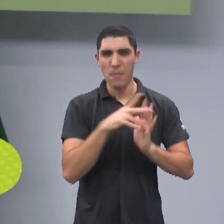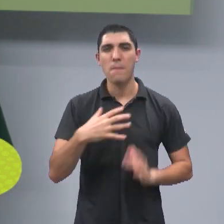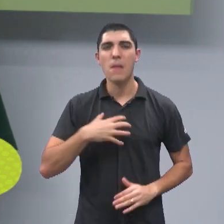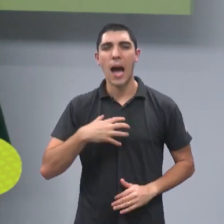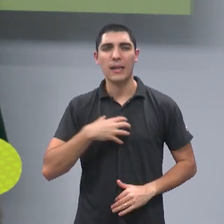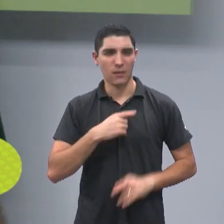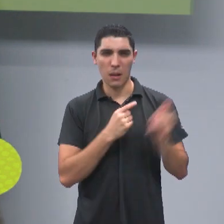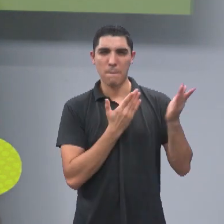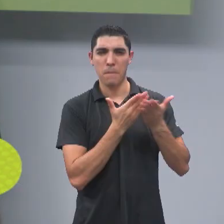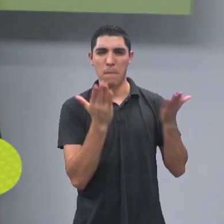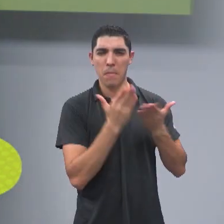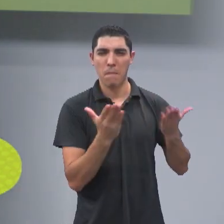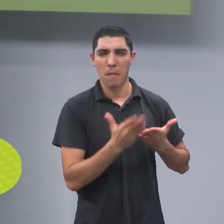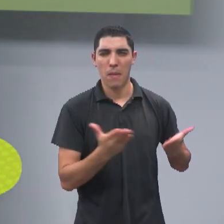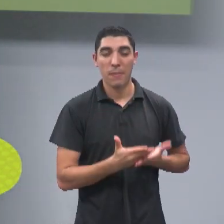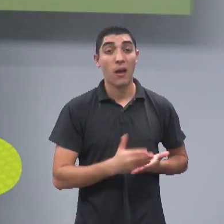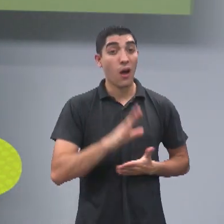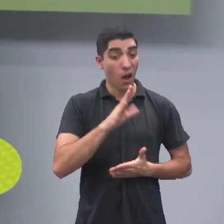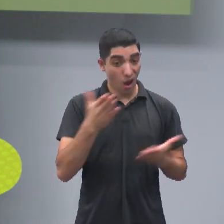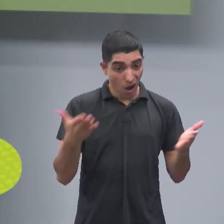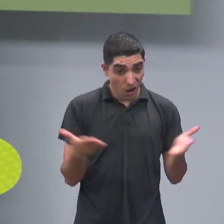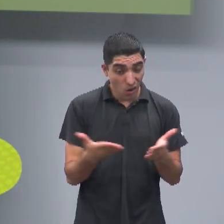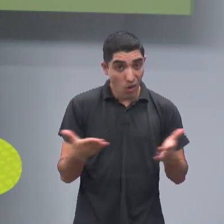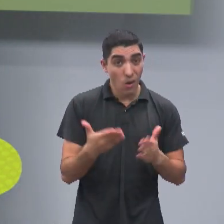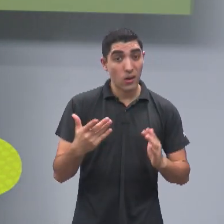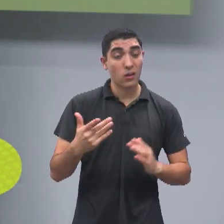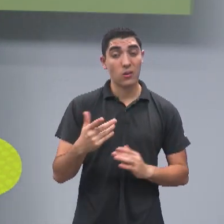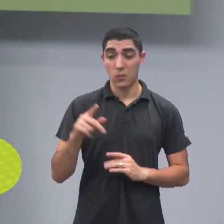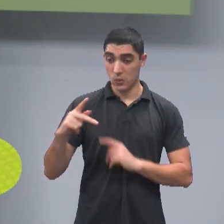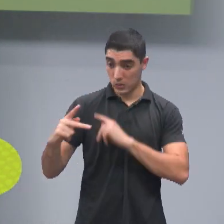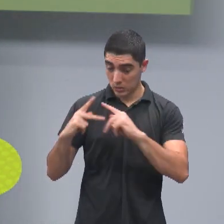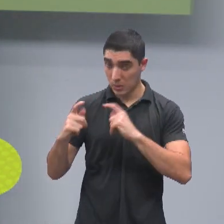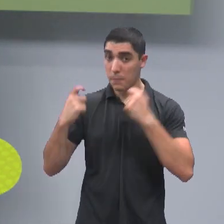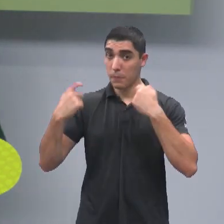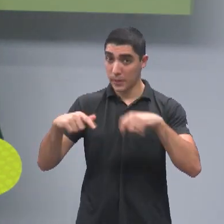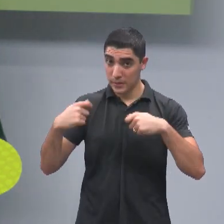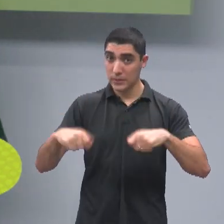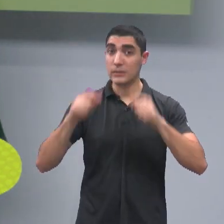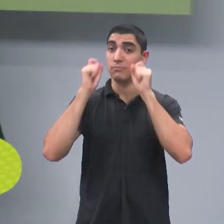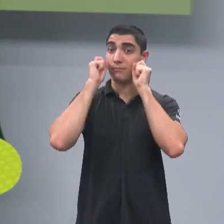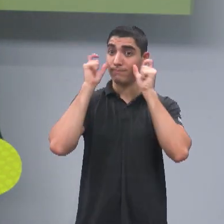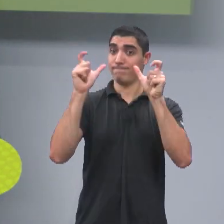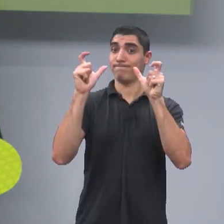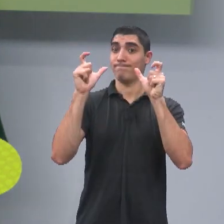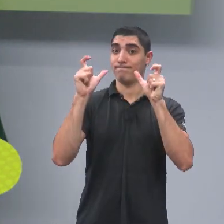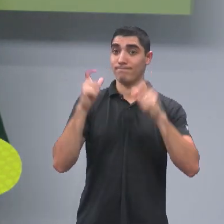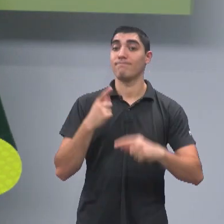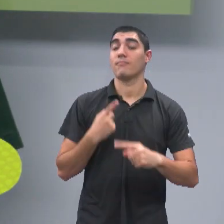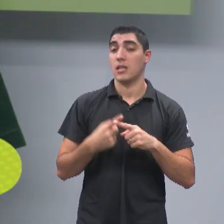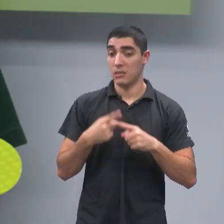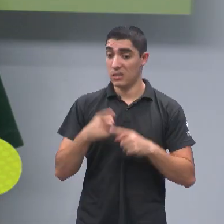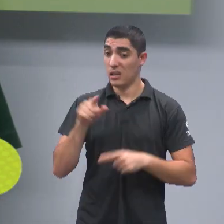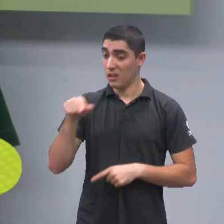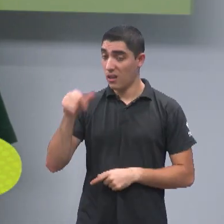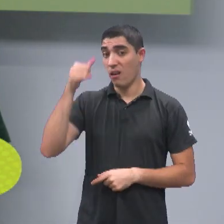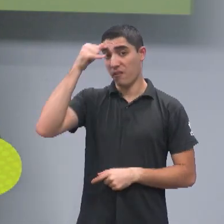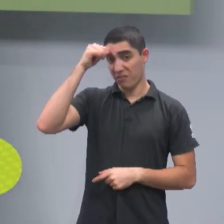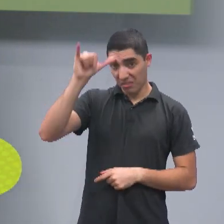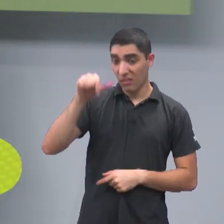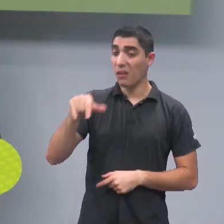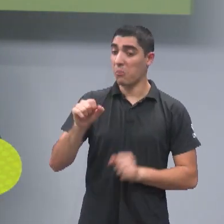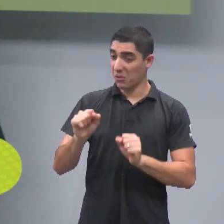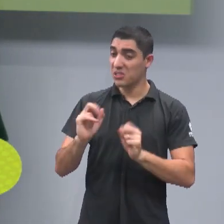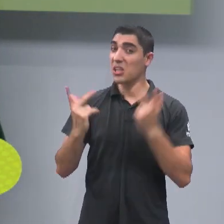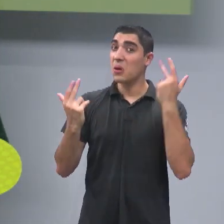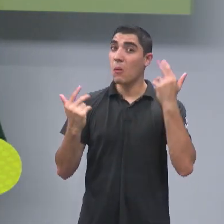grupo. Esse ano o São José tem que abrir o olho mesmo para não ser o Docimel da vez, né? Não ser o saco de pancada.